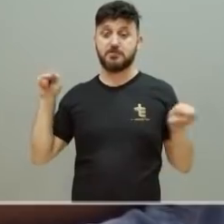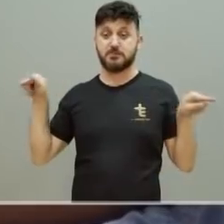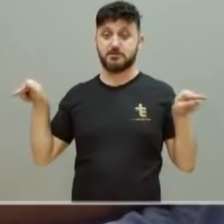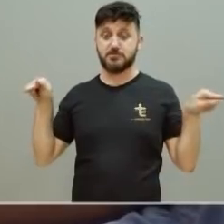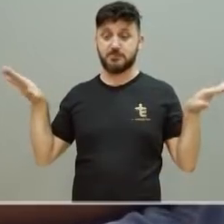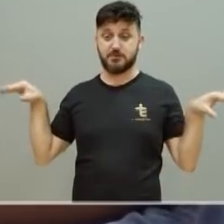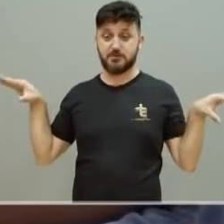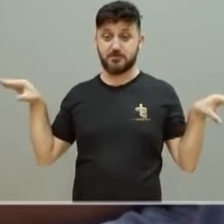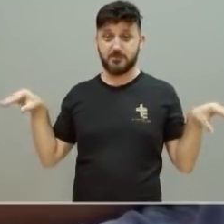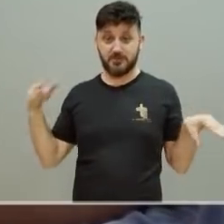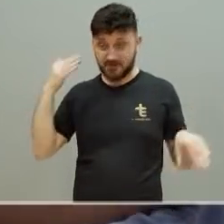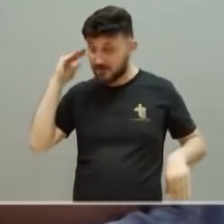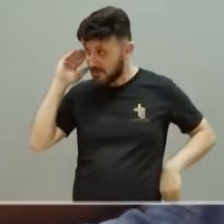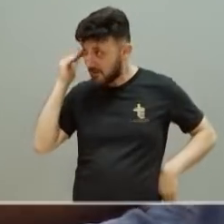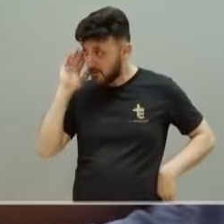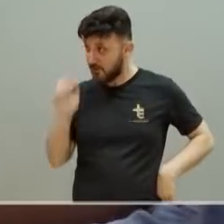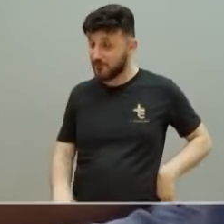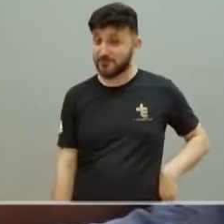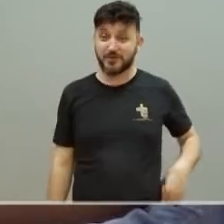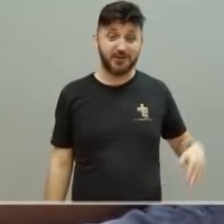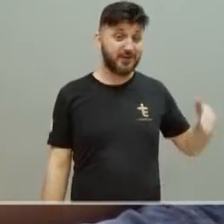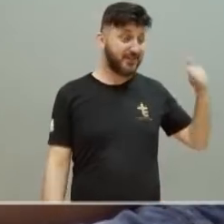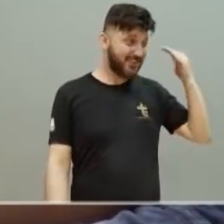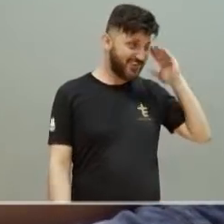para entender, irmão?